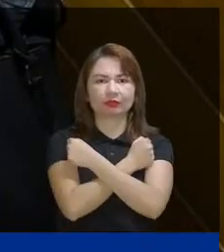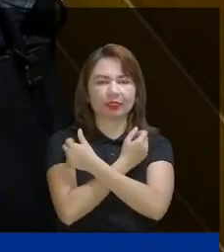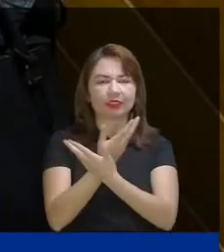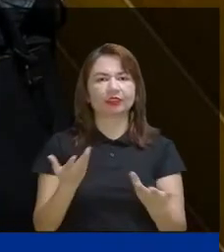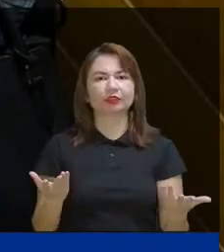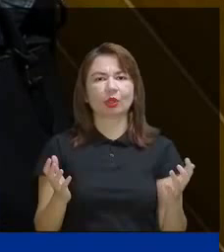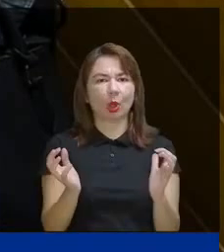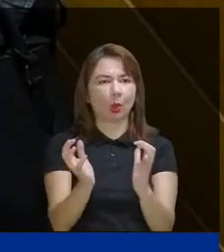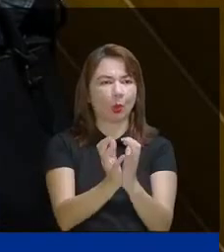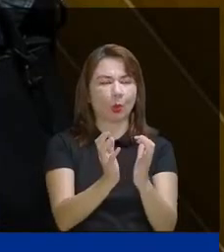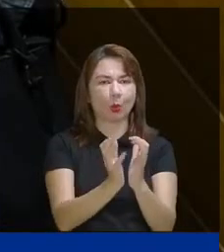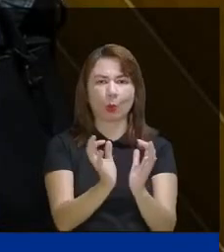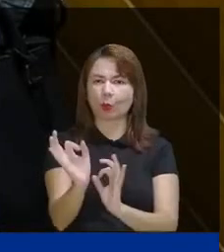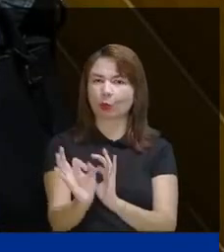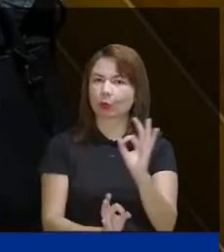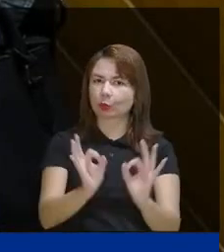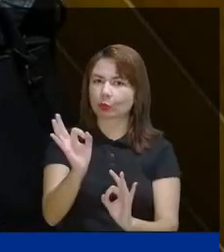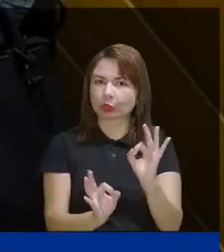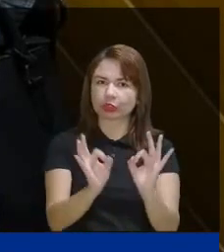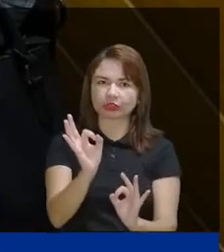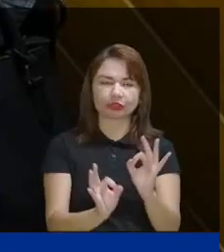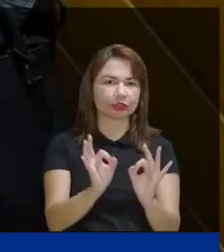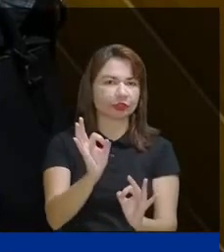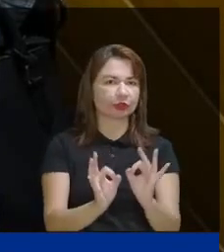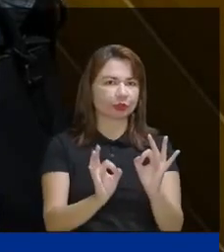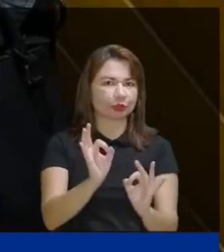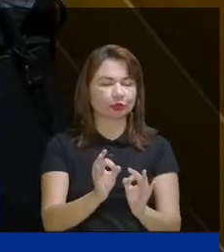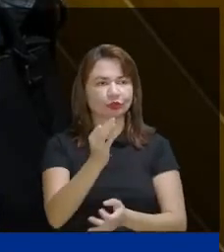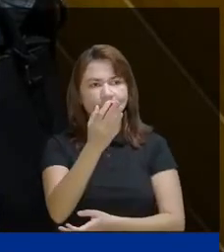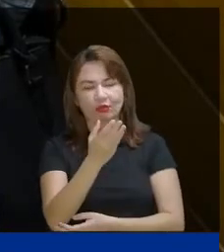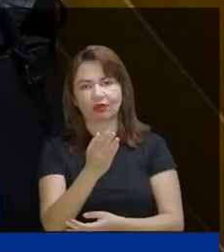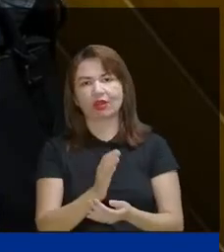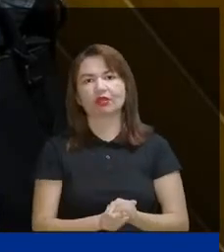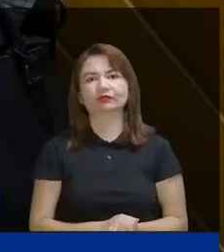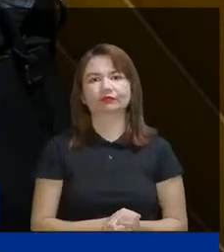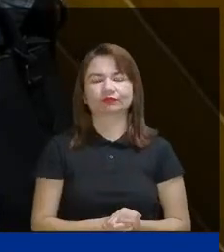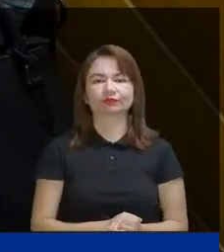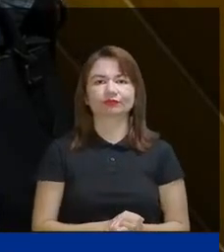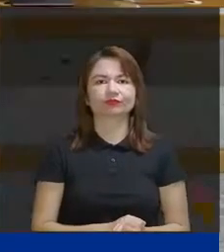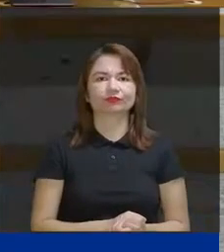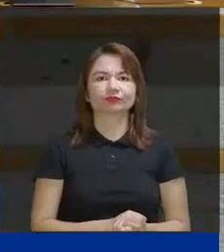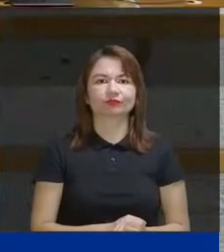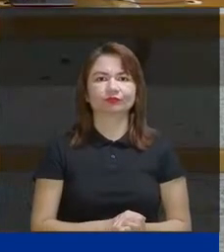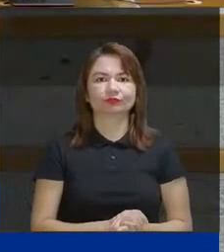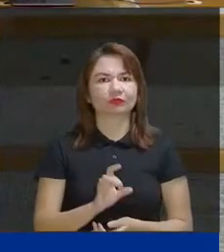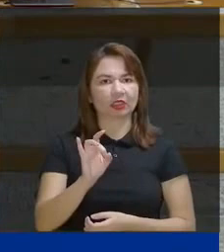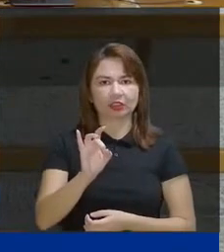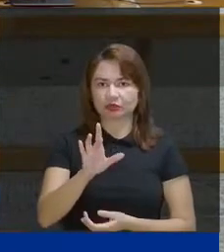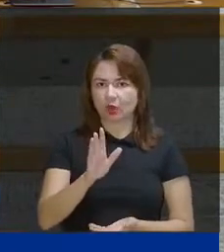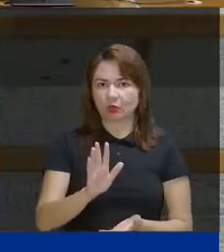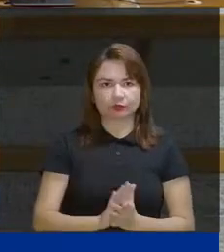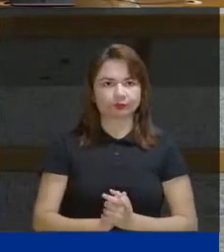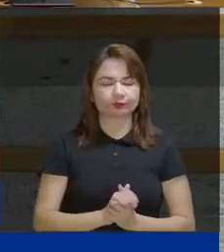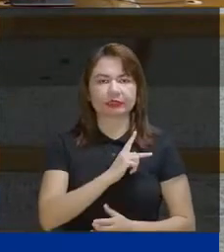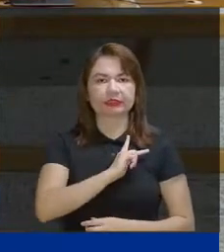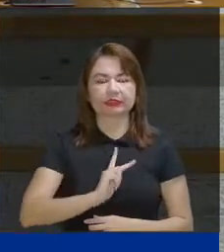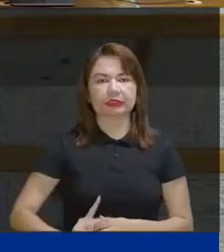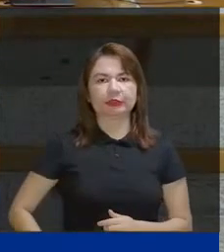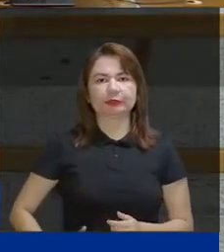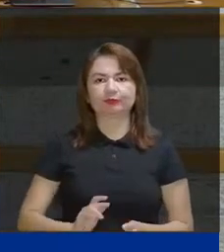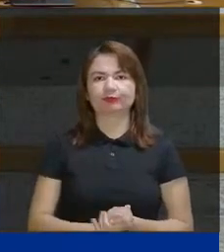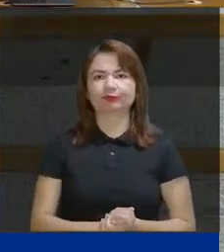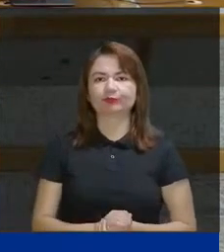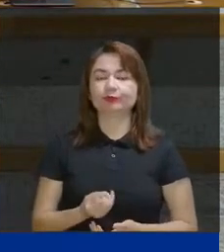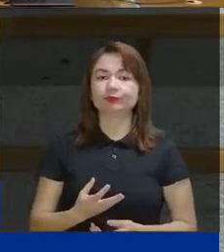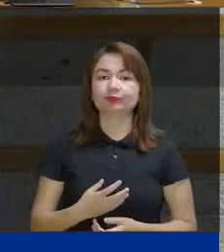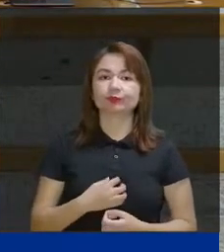equipe que desenvolveu o evento. Paulo, receba aí. Era só, Excelência, presidente.